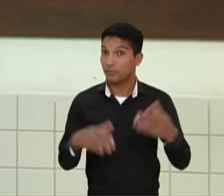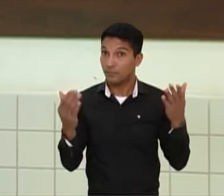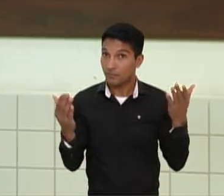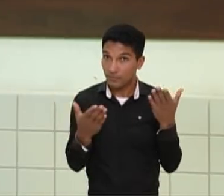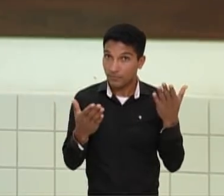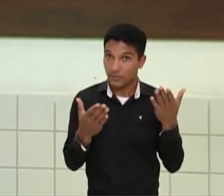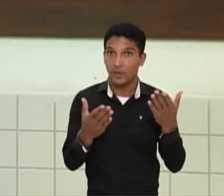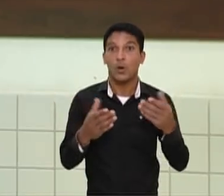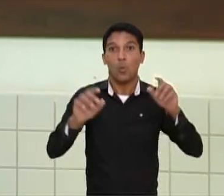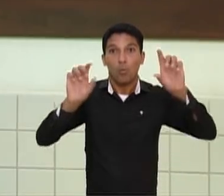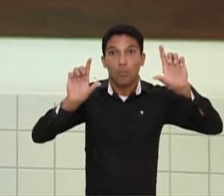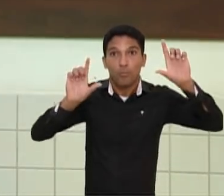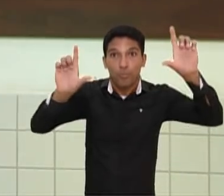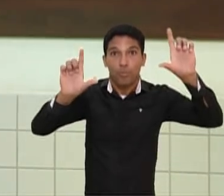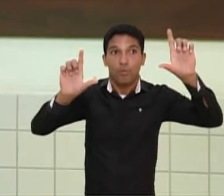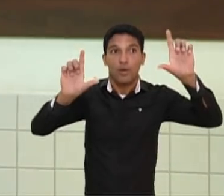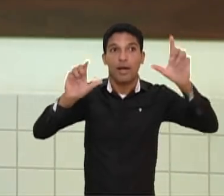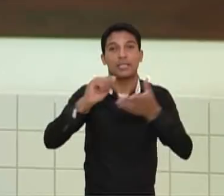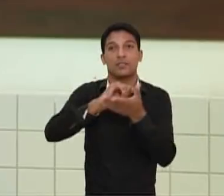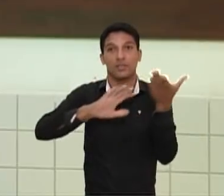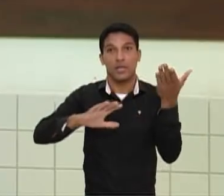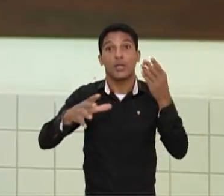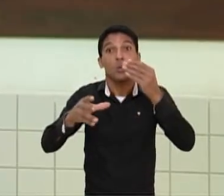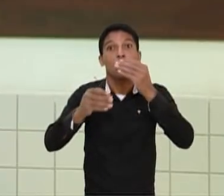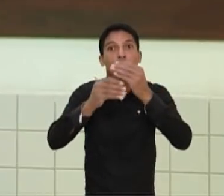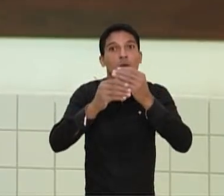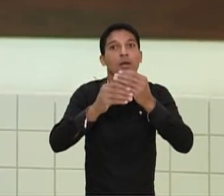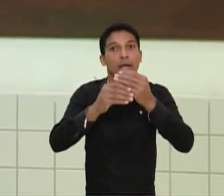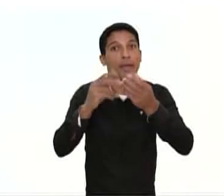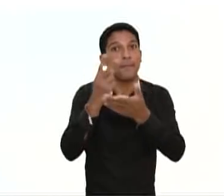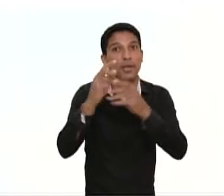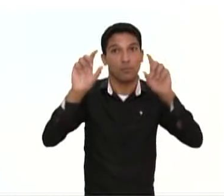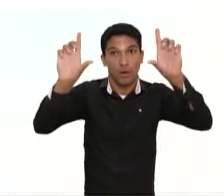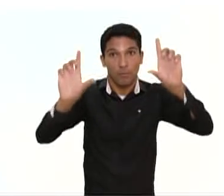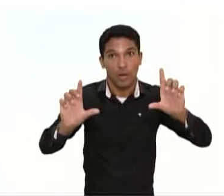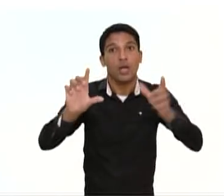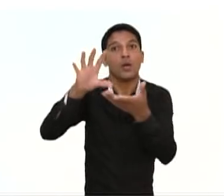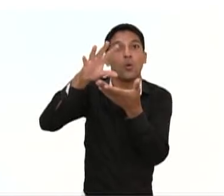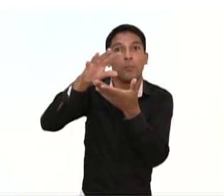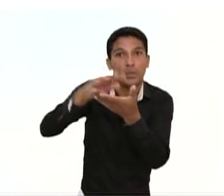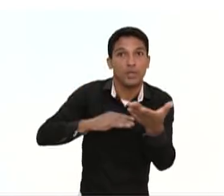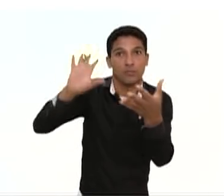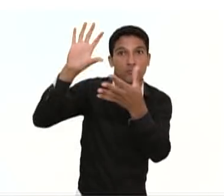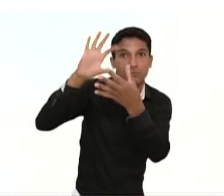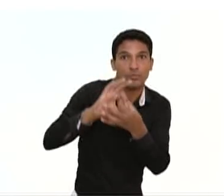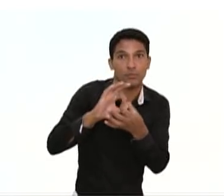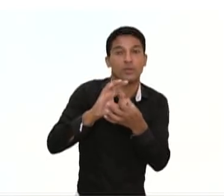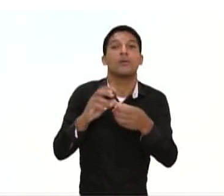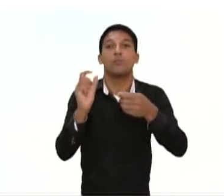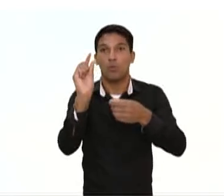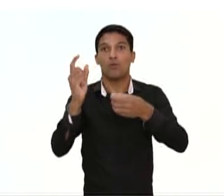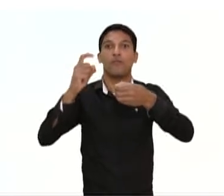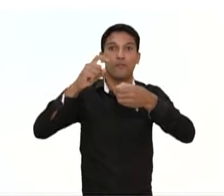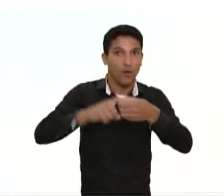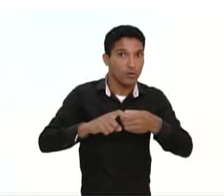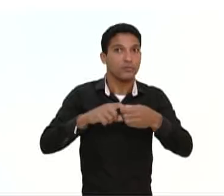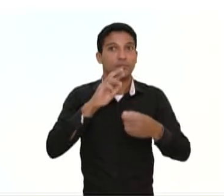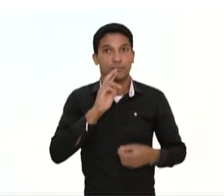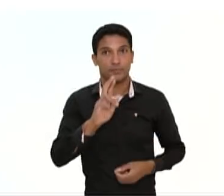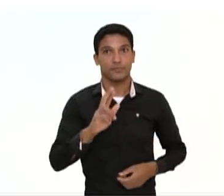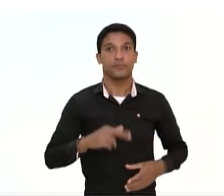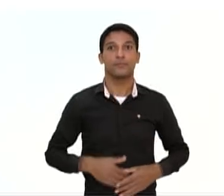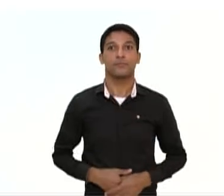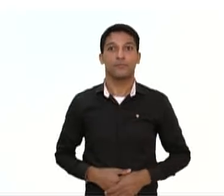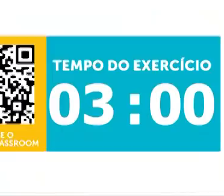Vou deixar aqui para vocês o restante do exercício para vocês copiarem, tá? E já volto para a gente definir, conversar sobre ele.